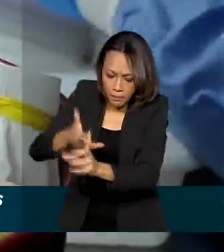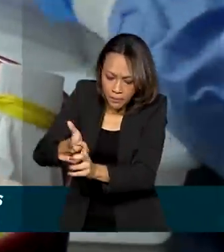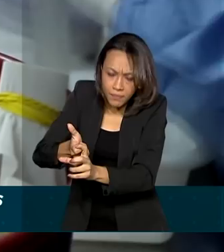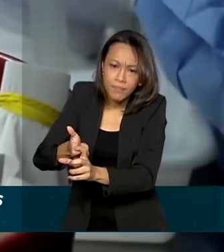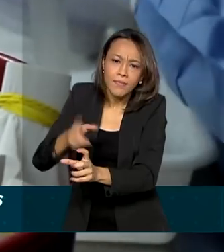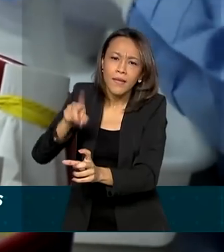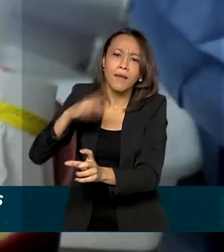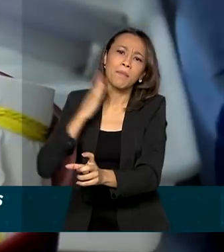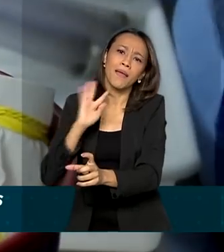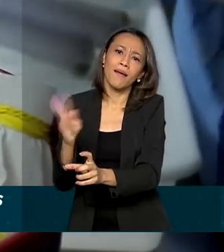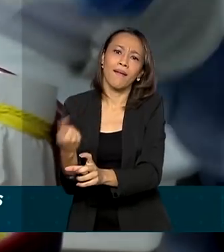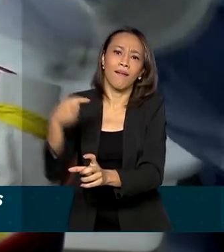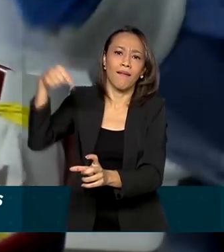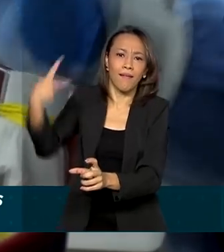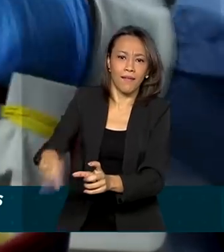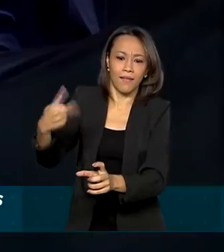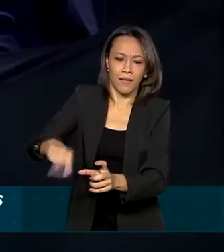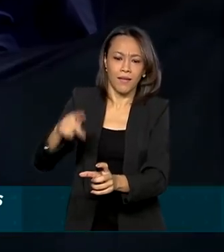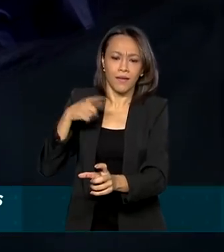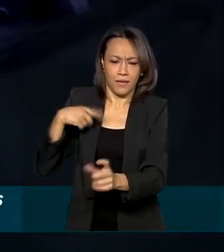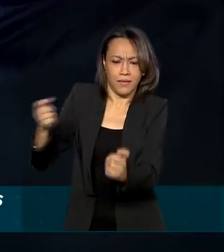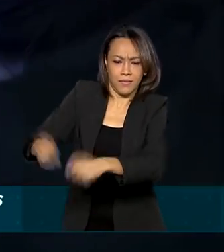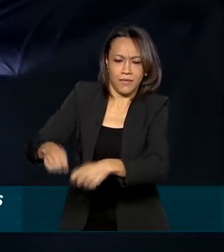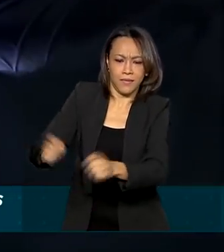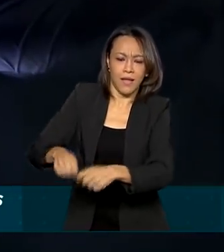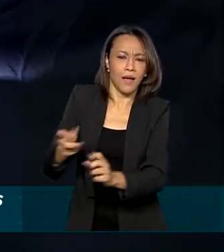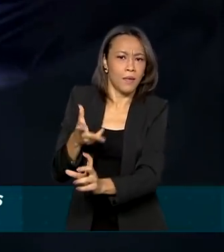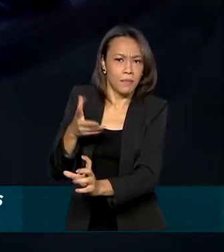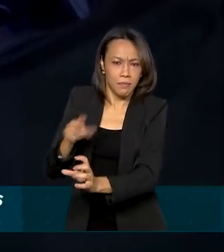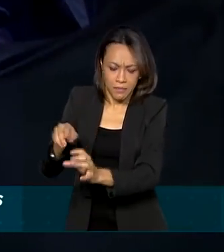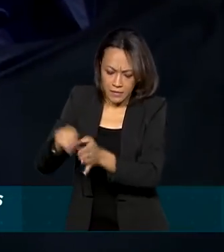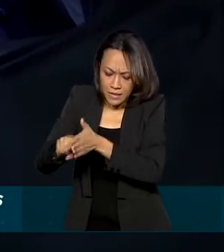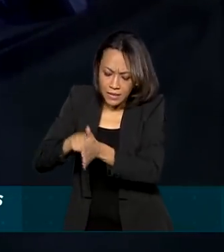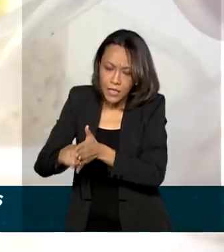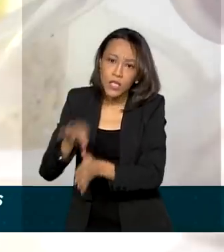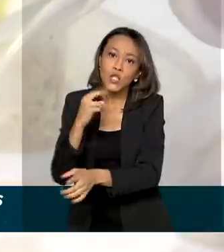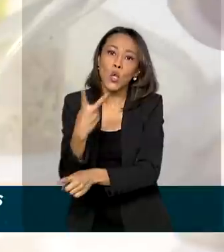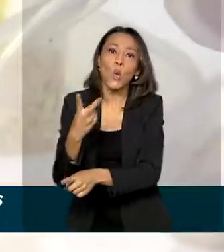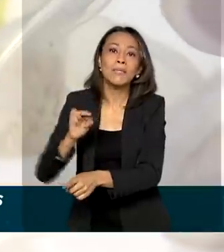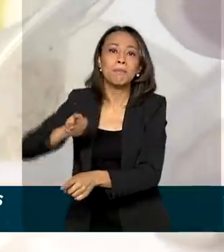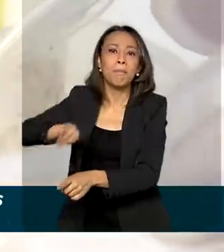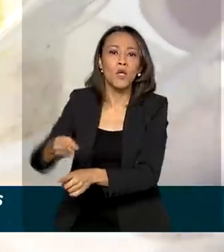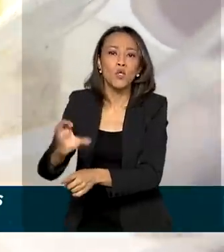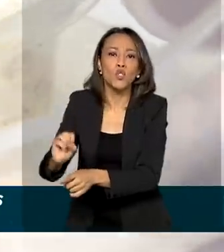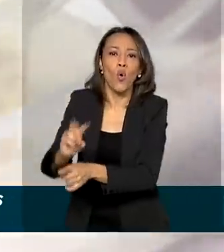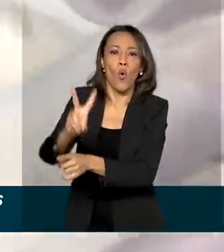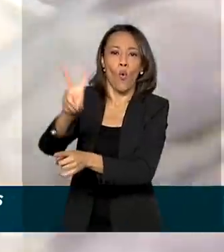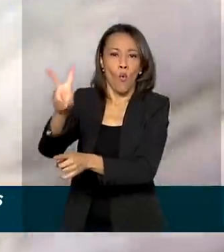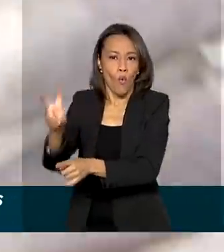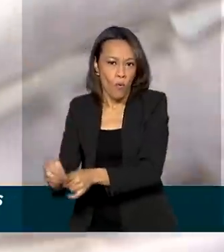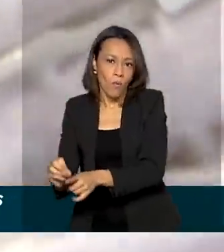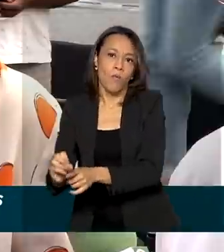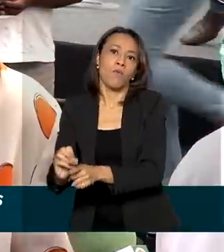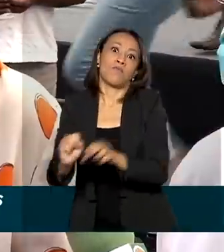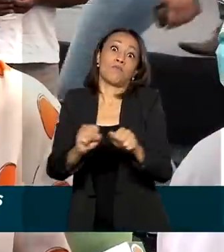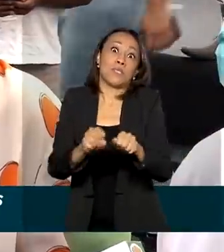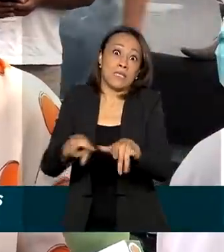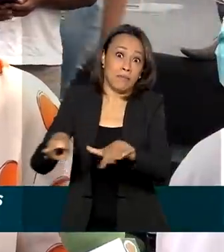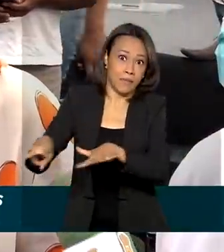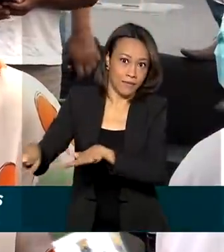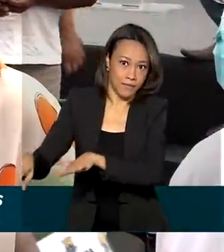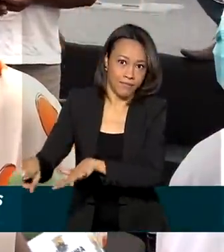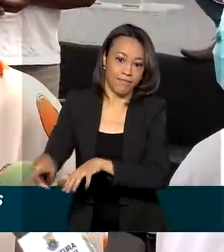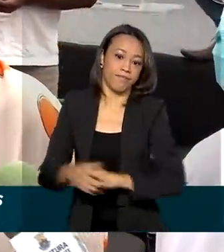de Belo Horizonte, que tem capacidade de produzir até 2 milhões de ovos do Aedes aegypti por semana. Nós